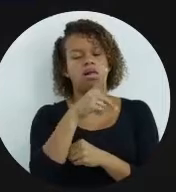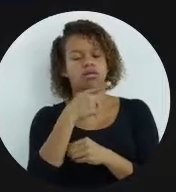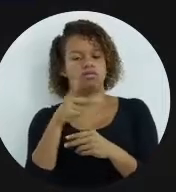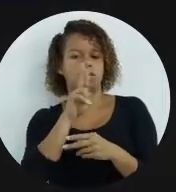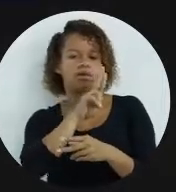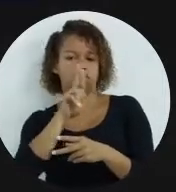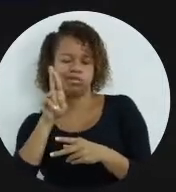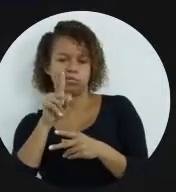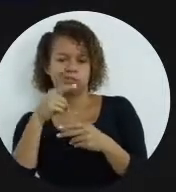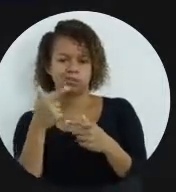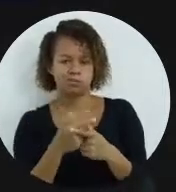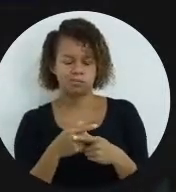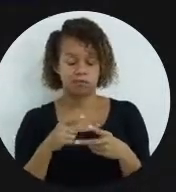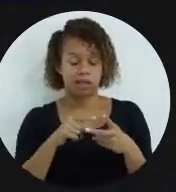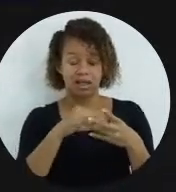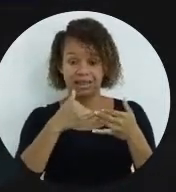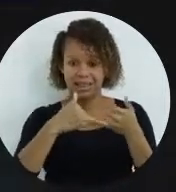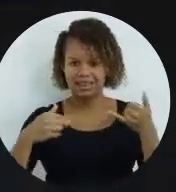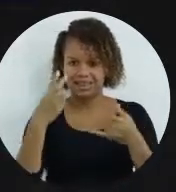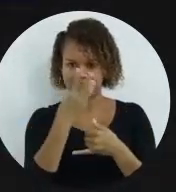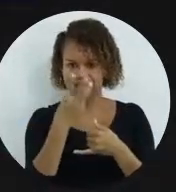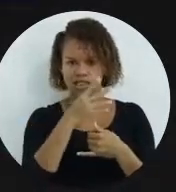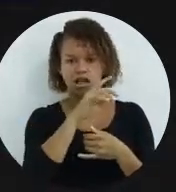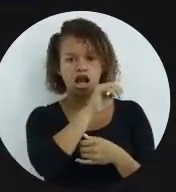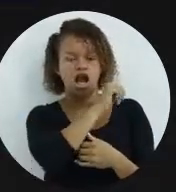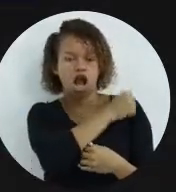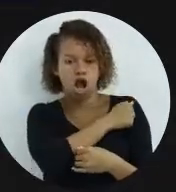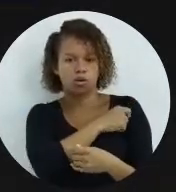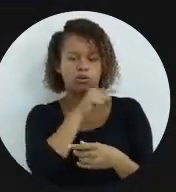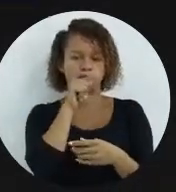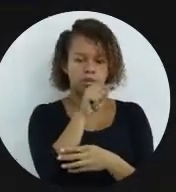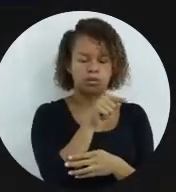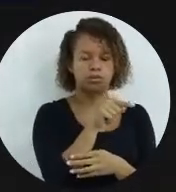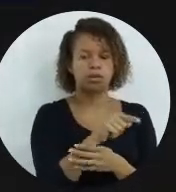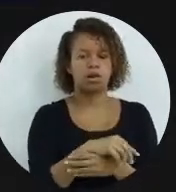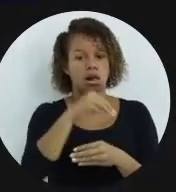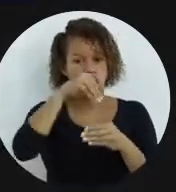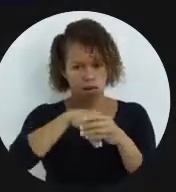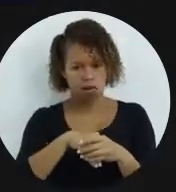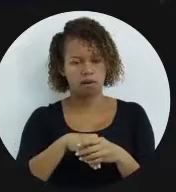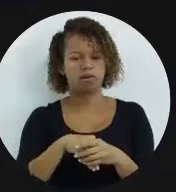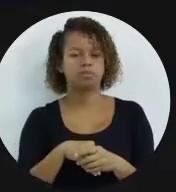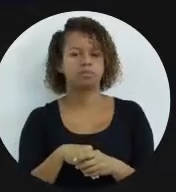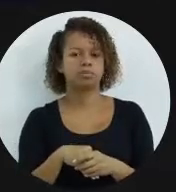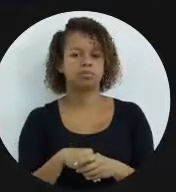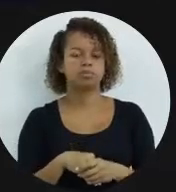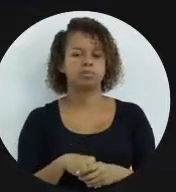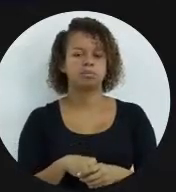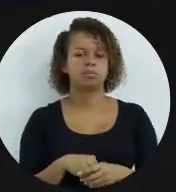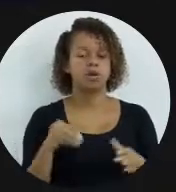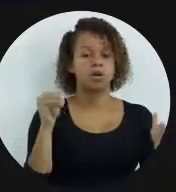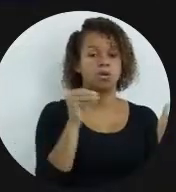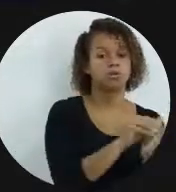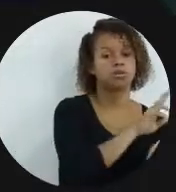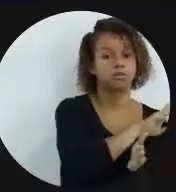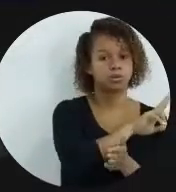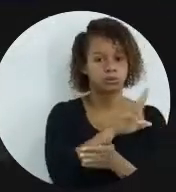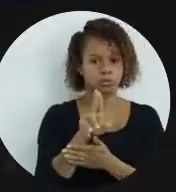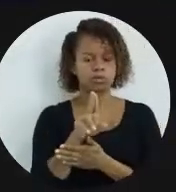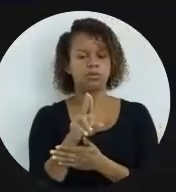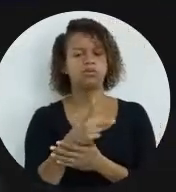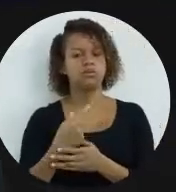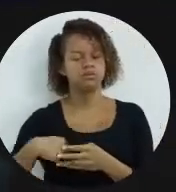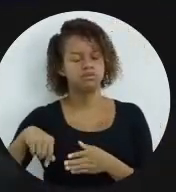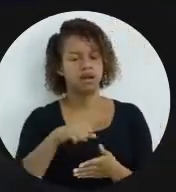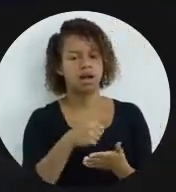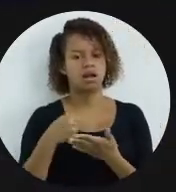valor fulano. Na linha 3, aluno, ponto, ou seja, dentro de aluno, você vai colocar último nome e